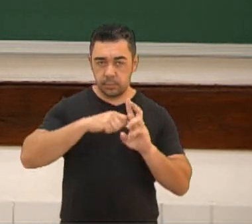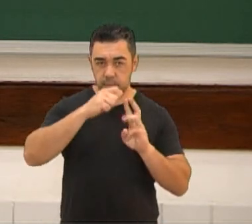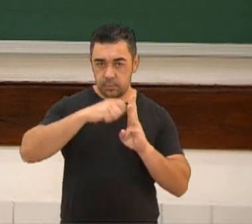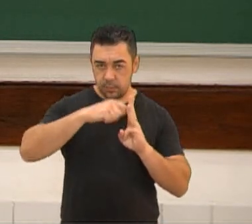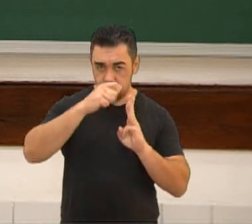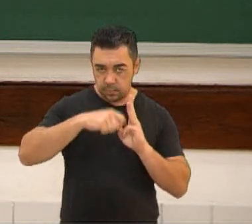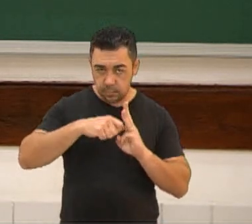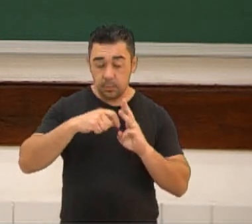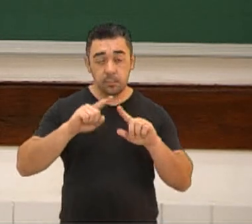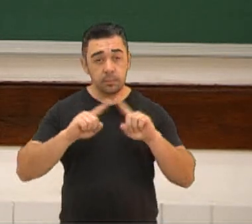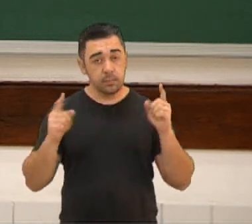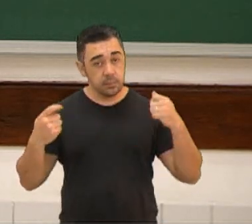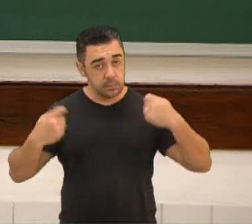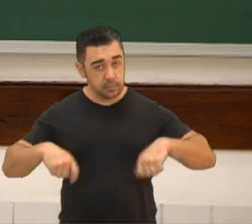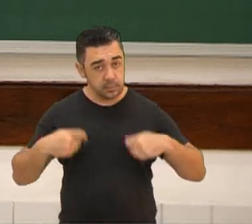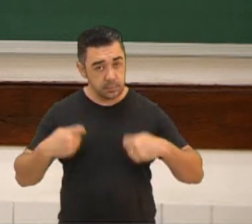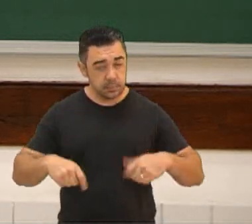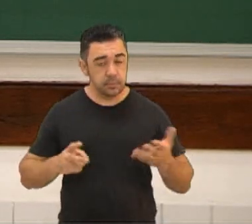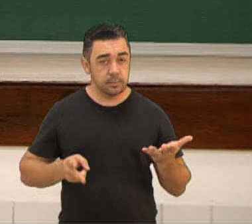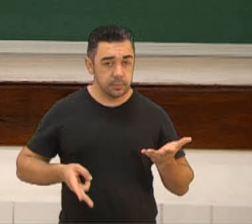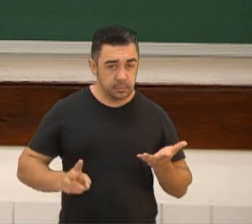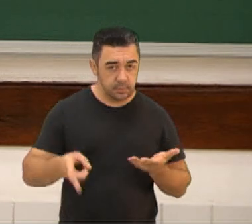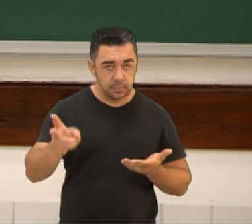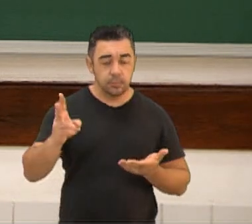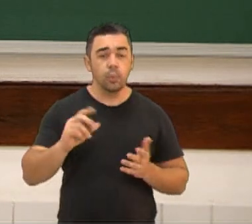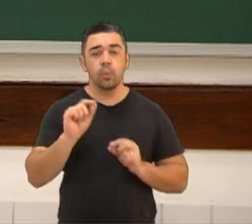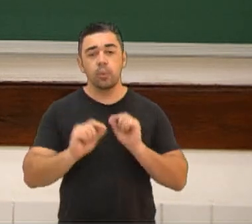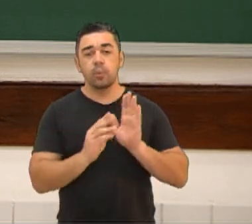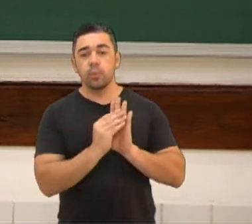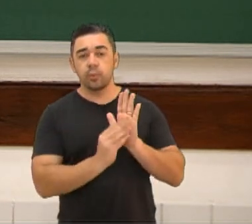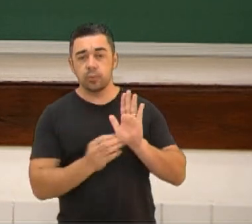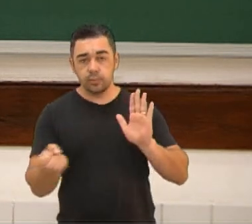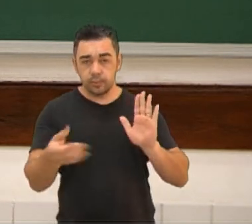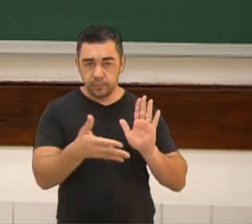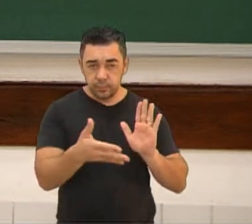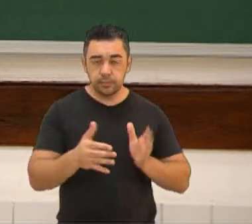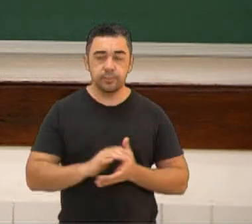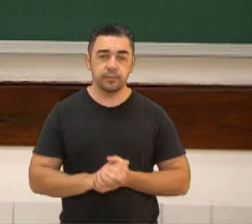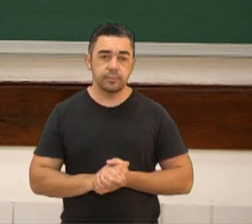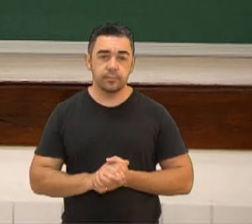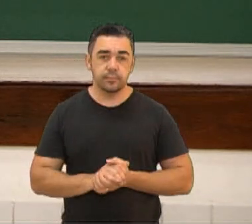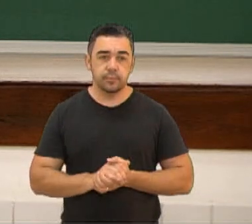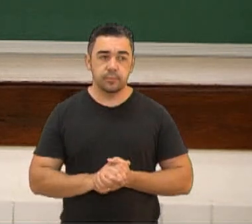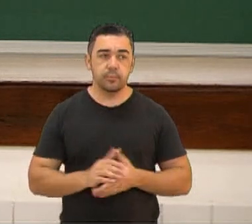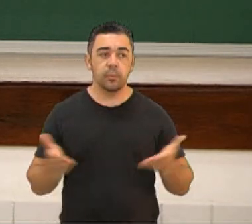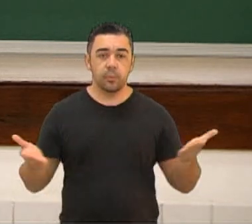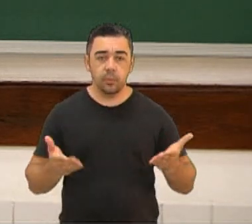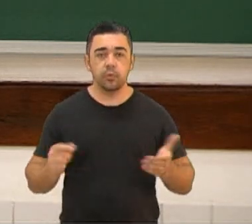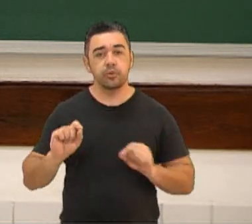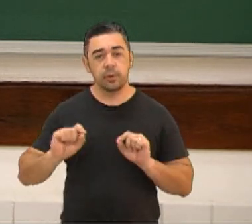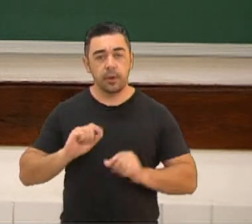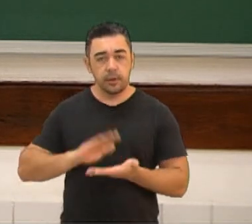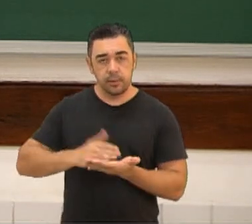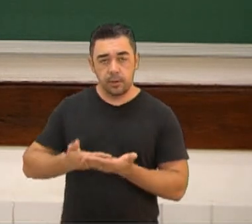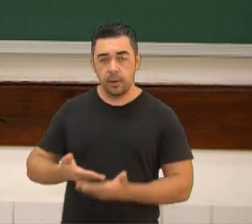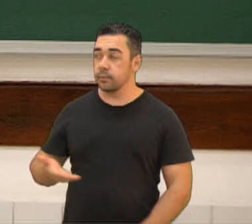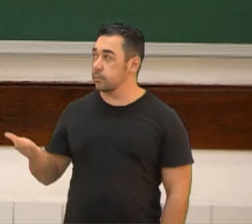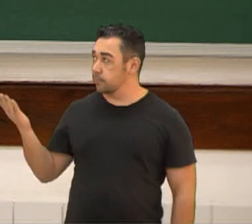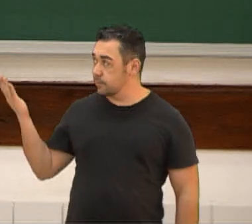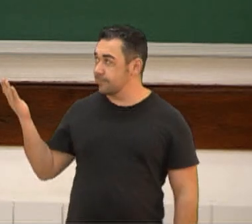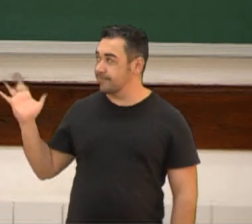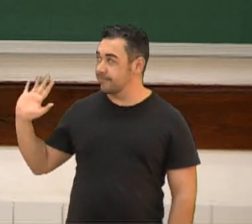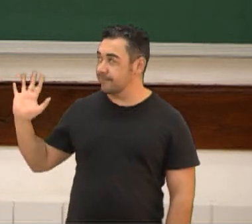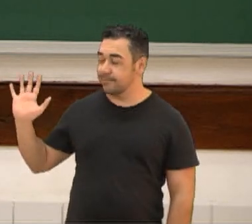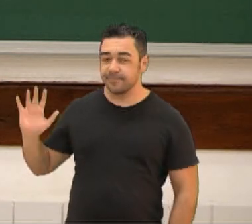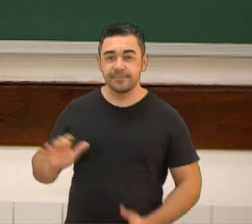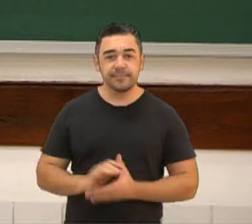necessário para a gente continuar um conteúdo novo, tá? Bom, aqui a gente está com o nosso intérprete, o